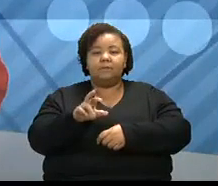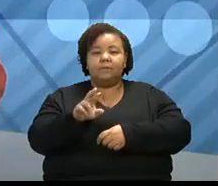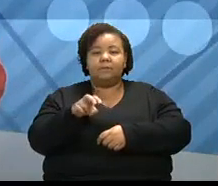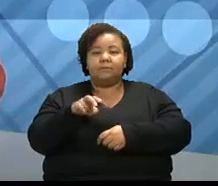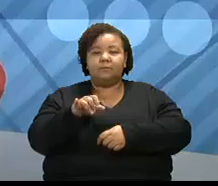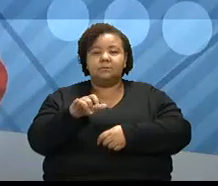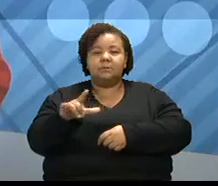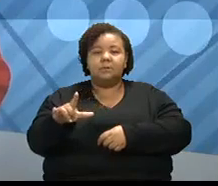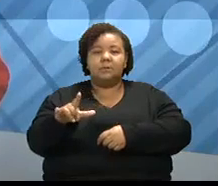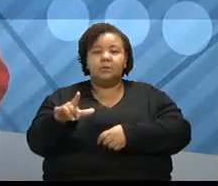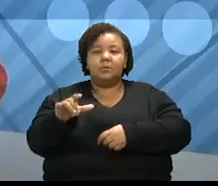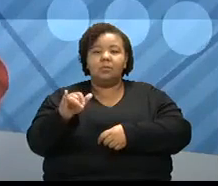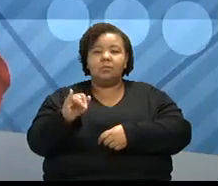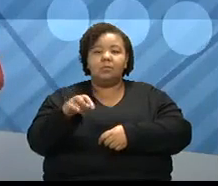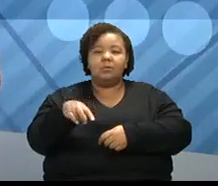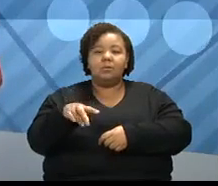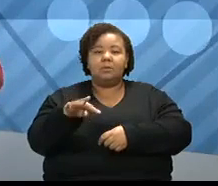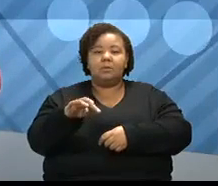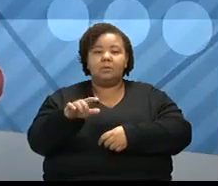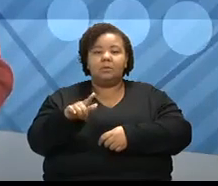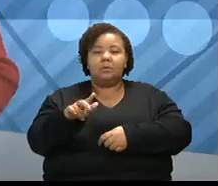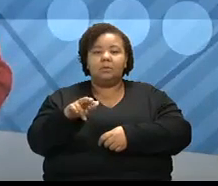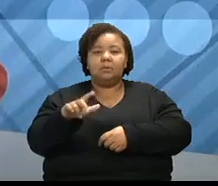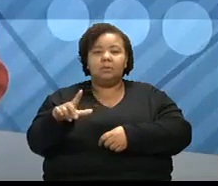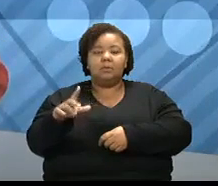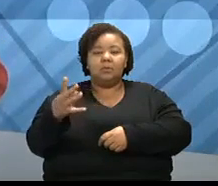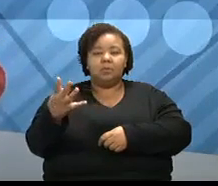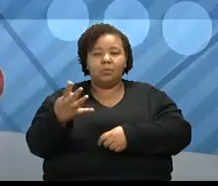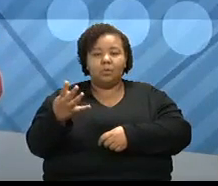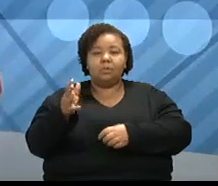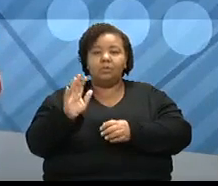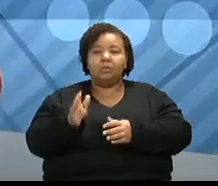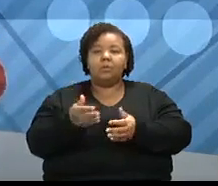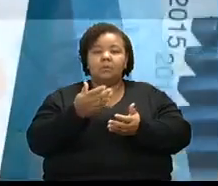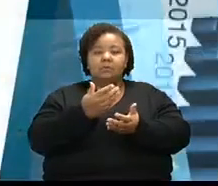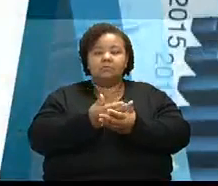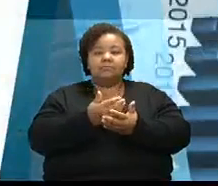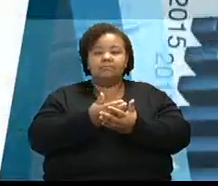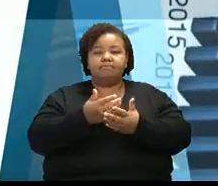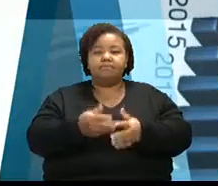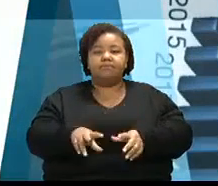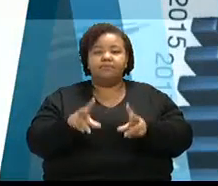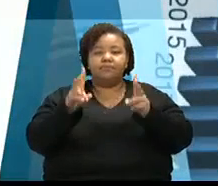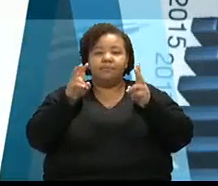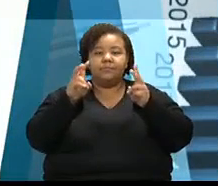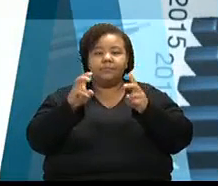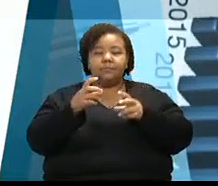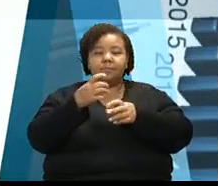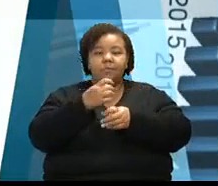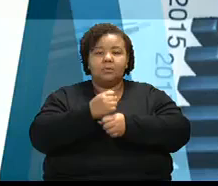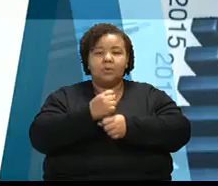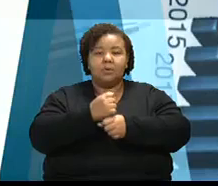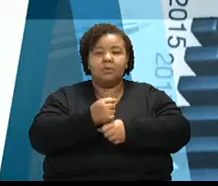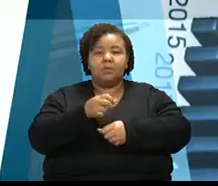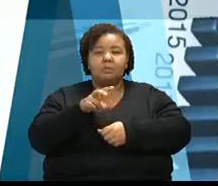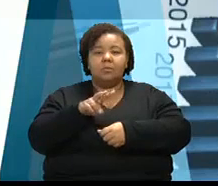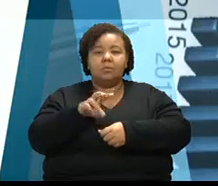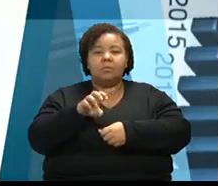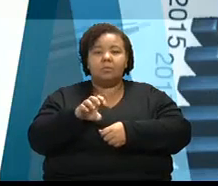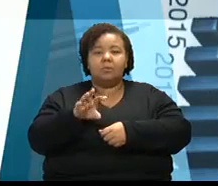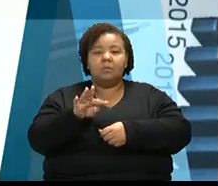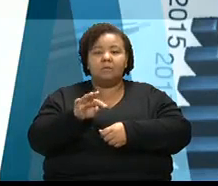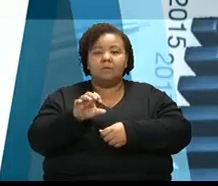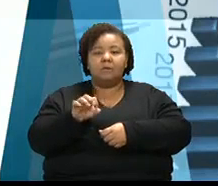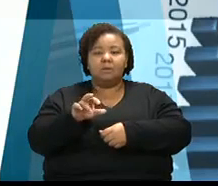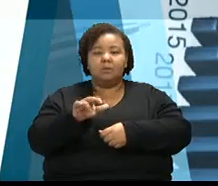professora Alessandra e nessa aula nós iniciaremos o estudo de tópicos do cálculo vetorial. Então, nós vamos